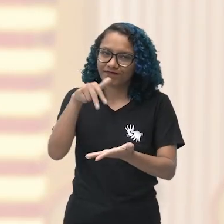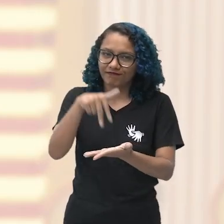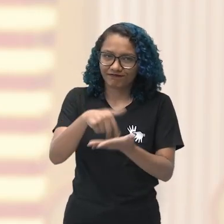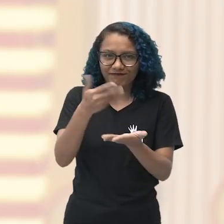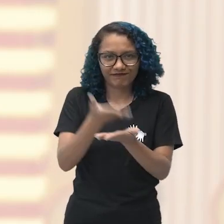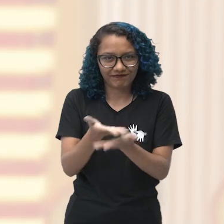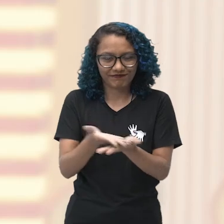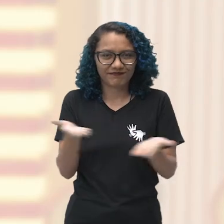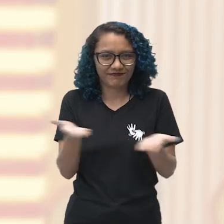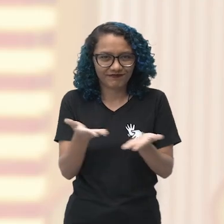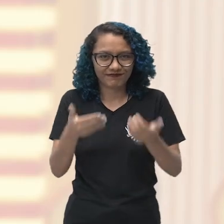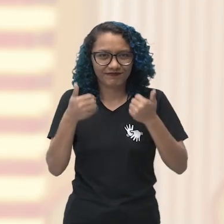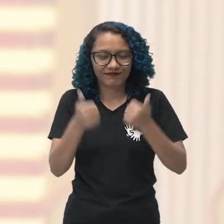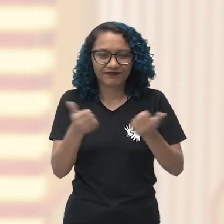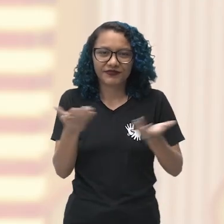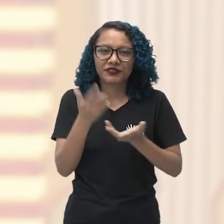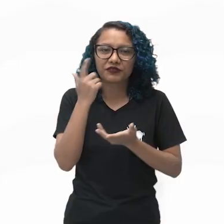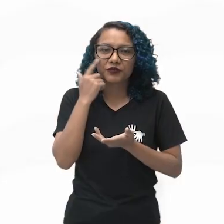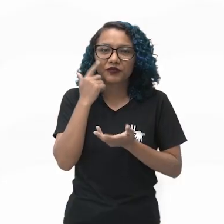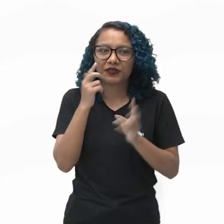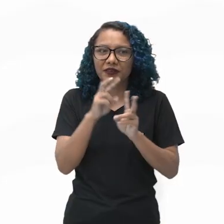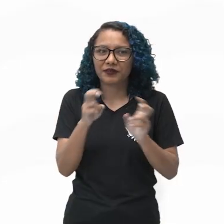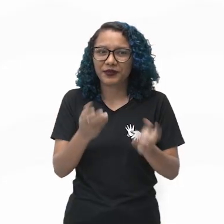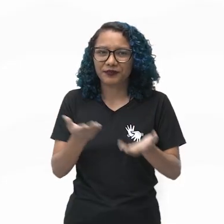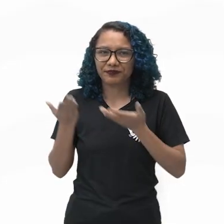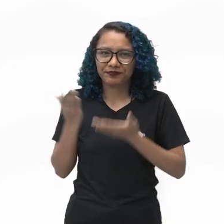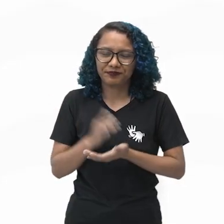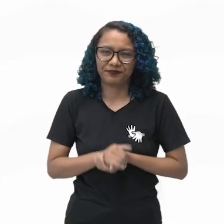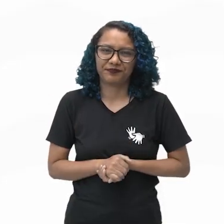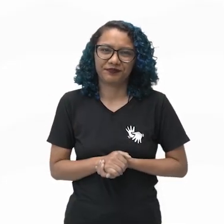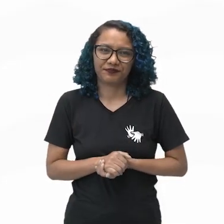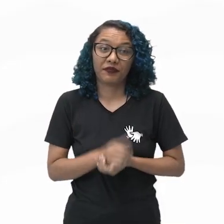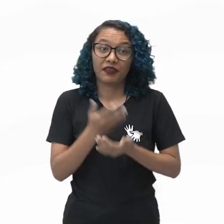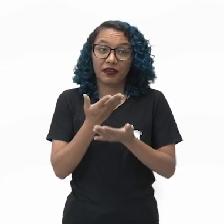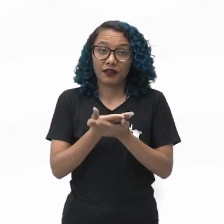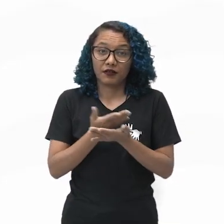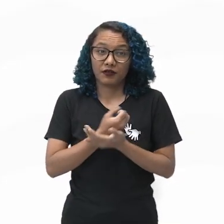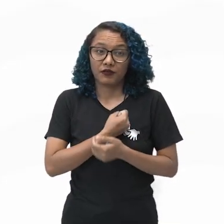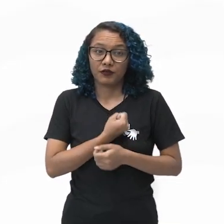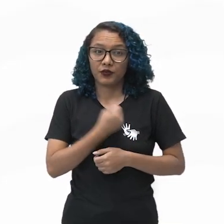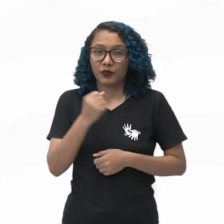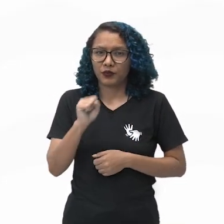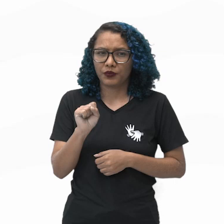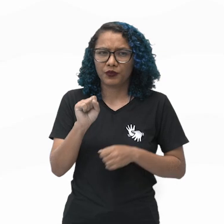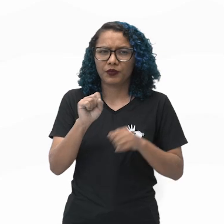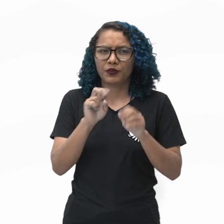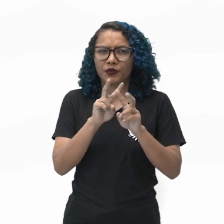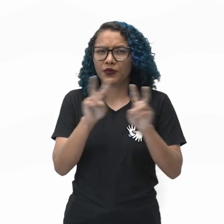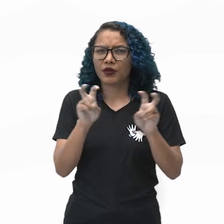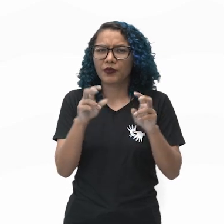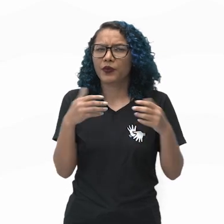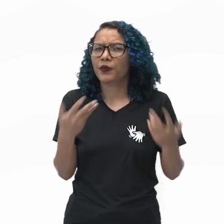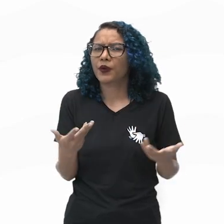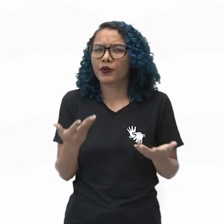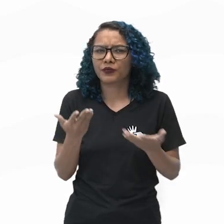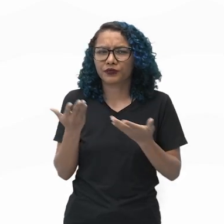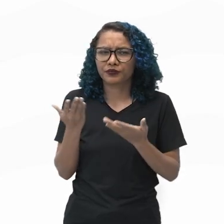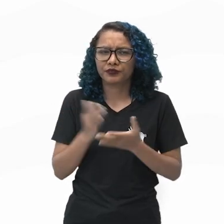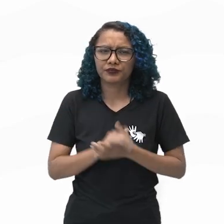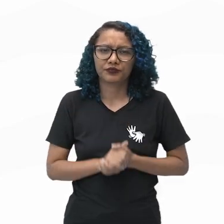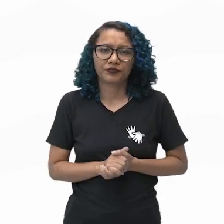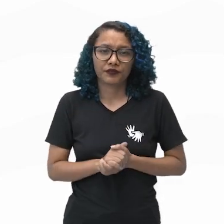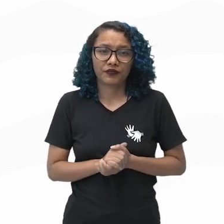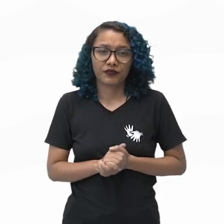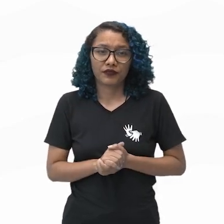nesta aula, então vamos ver o que nós teremos. Aula 8, objeto de